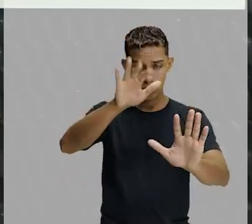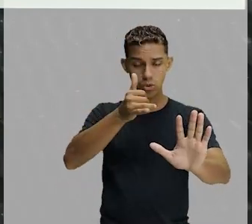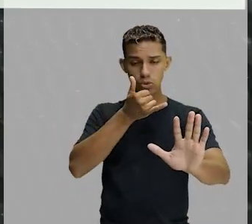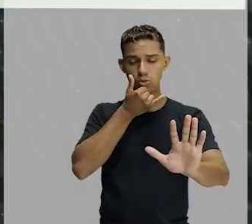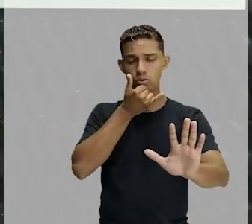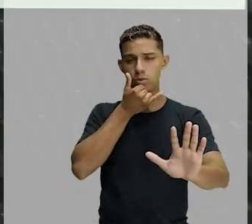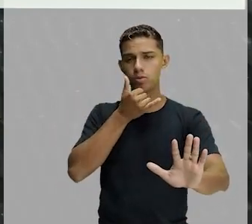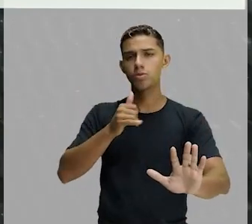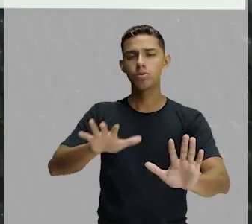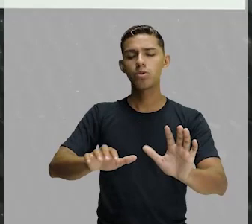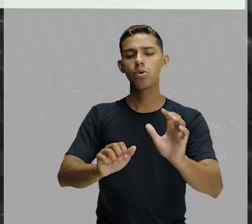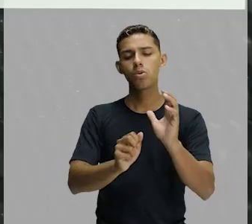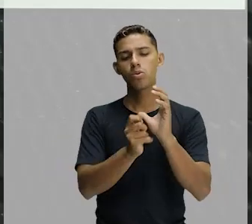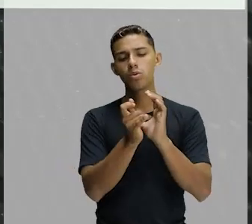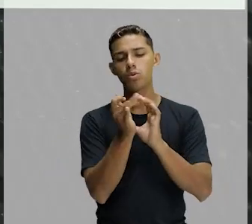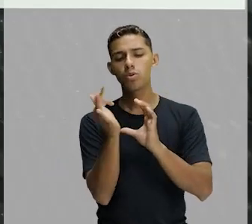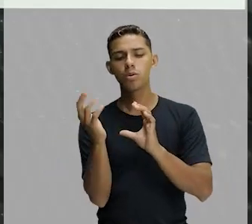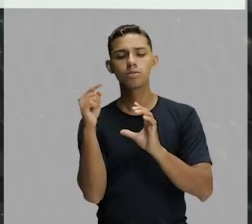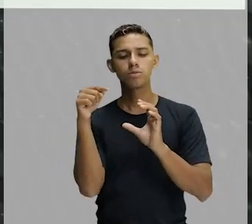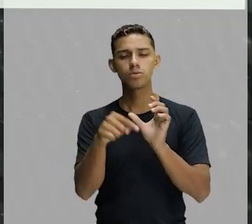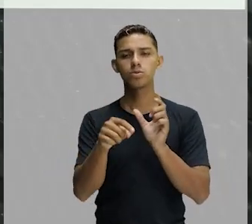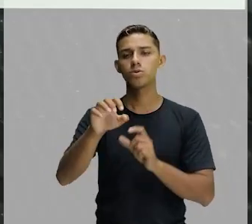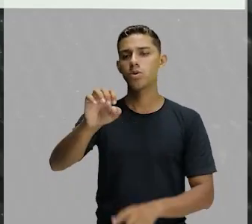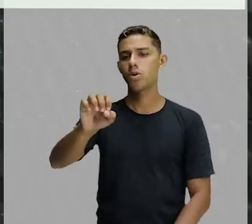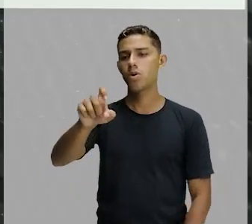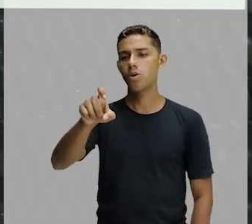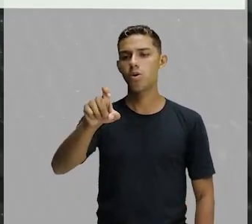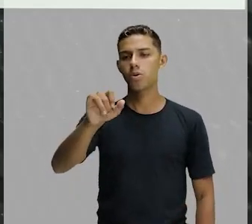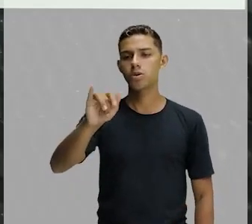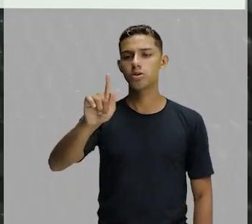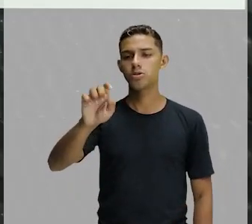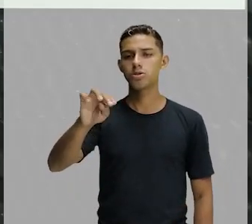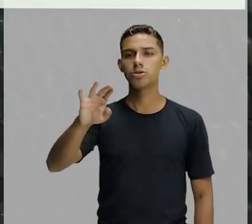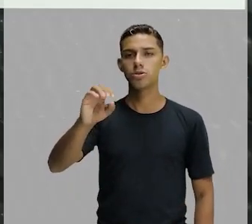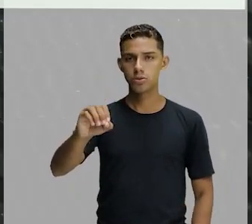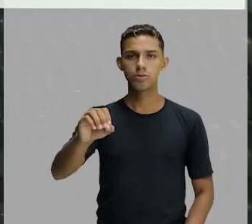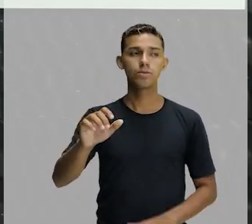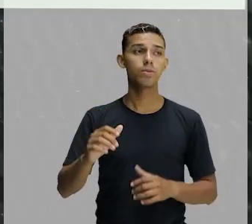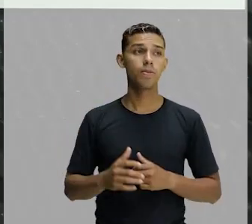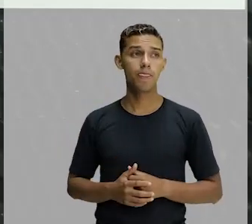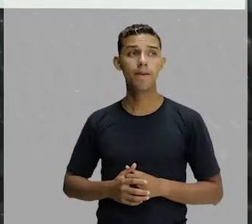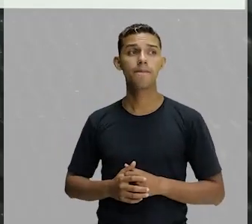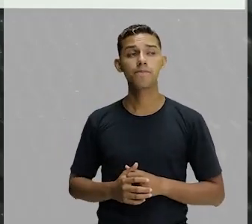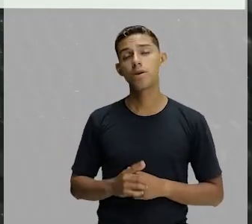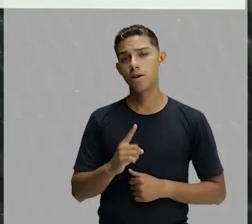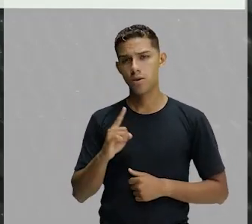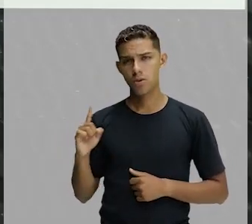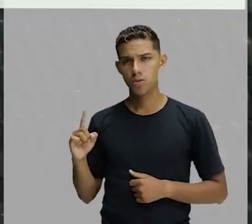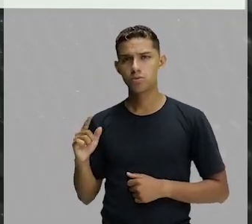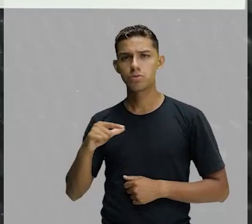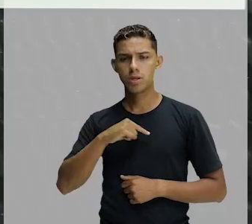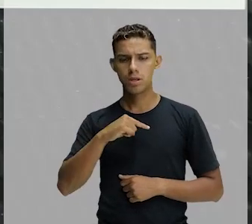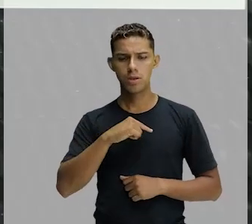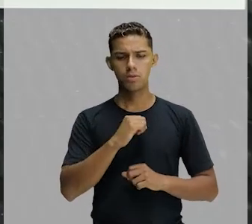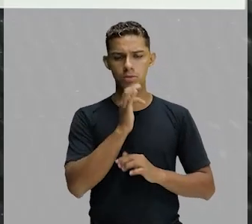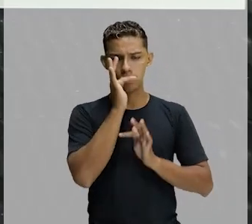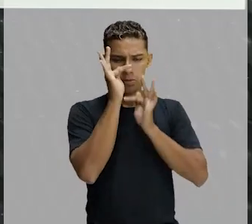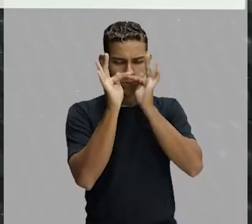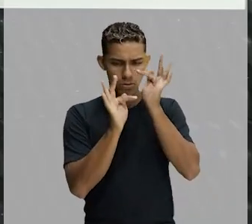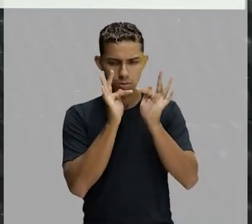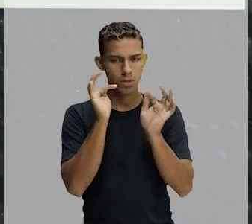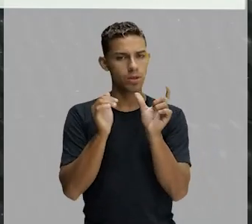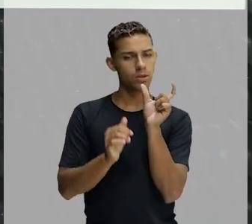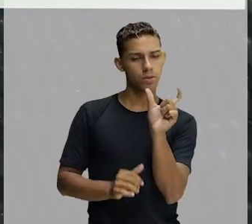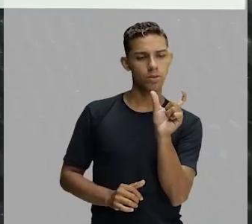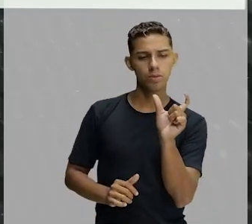está produzindo. Porque na fotossíntese não se produz, não é oxigênio. Então, se eu pegar, por exemplo, uma planta aquática e colocar